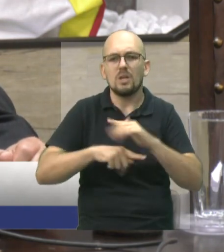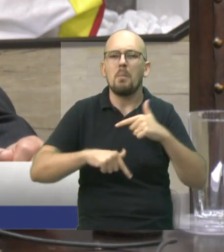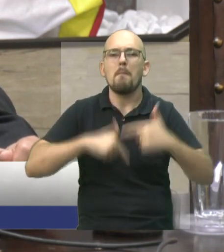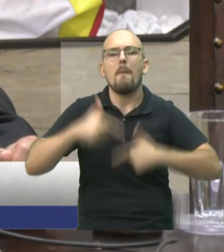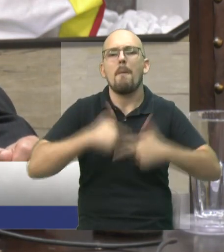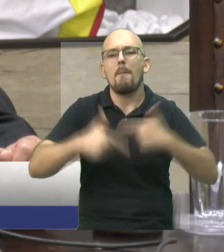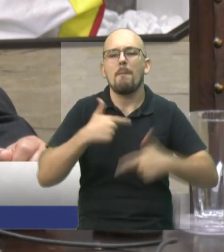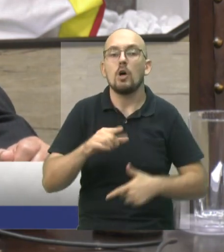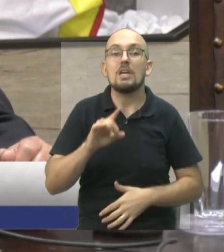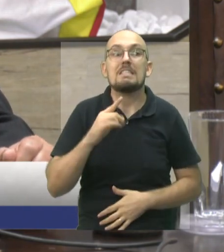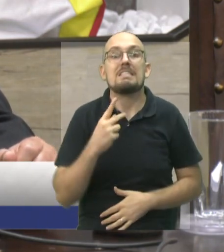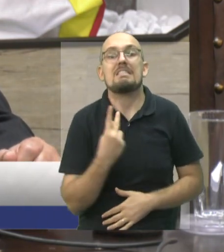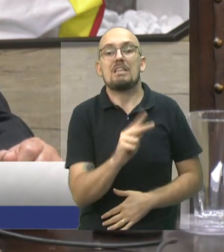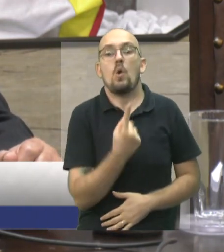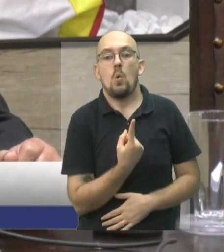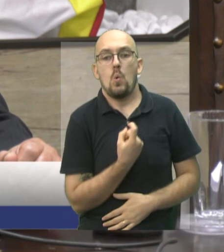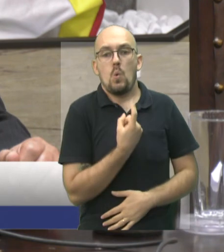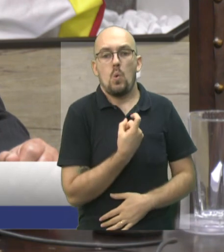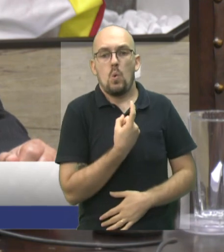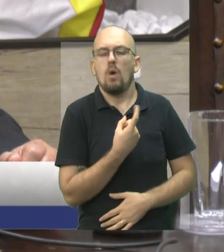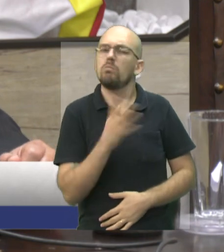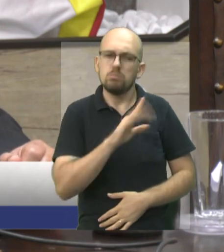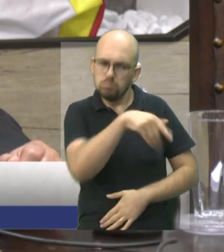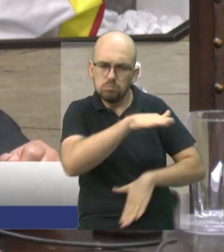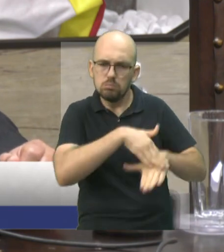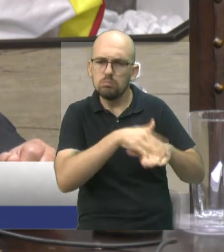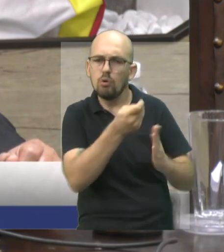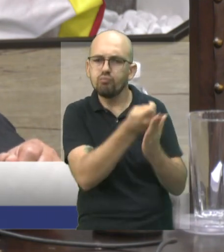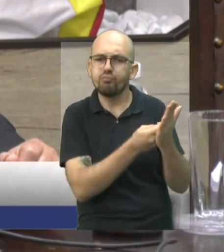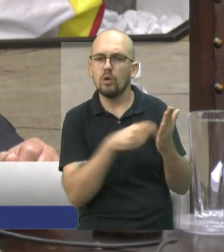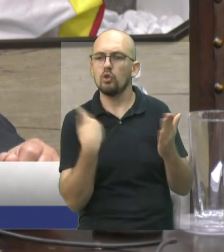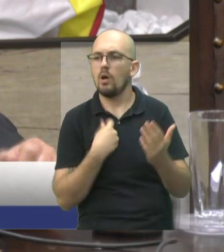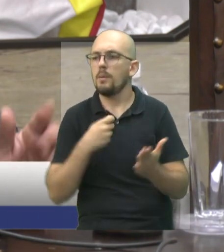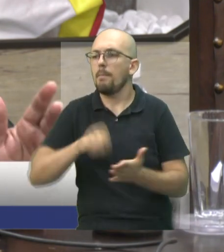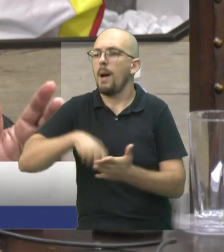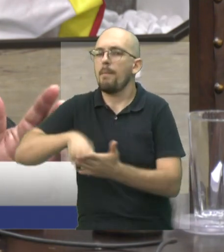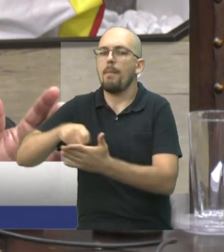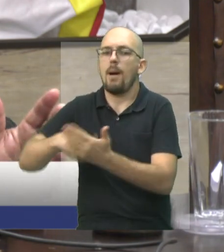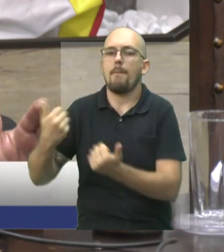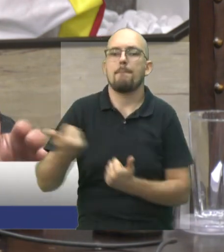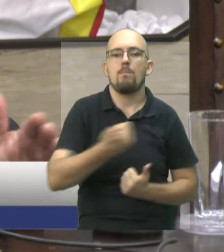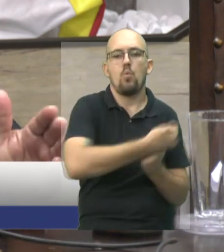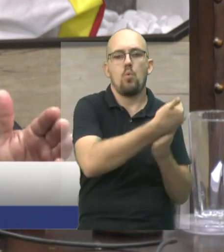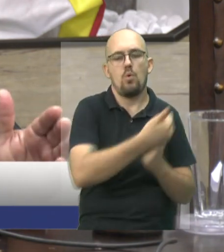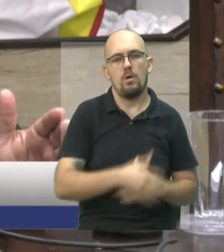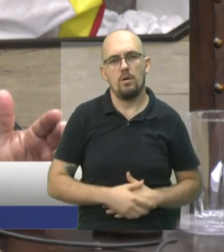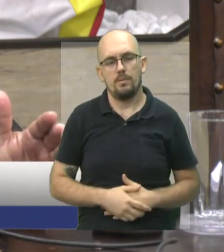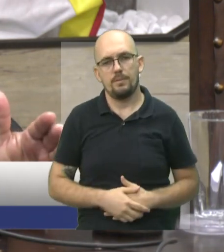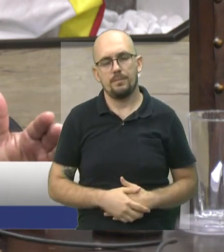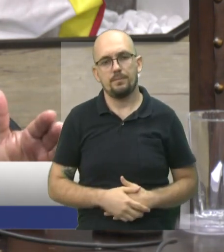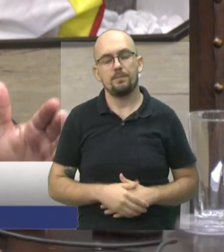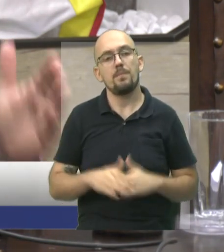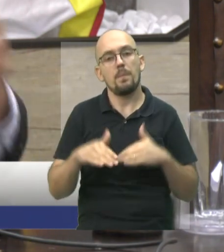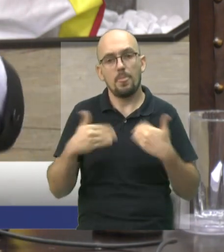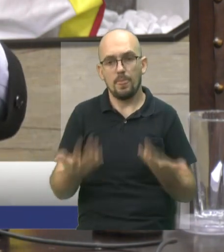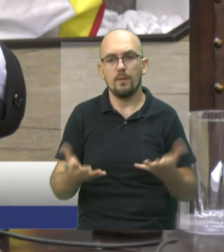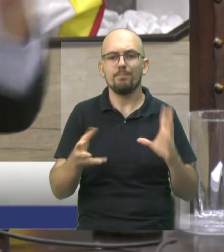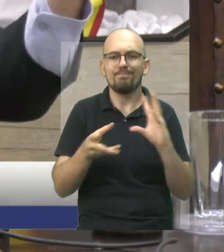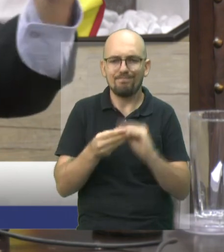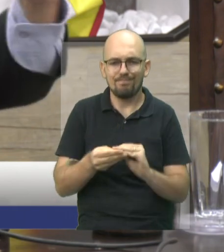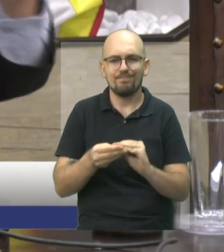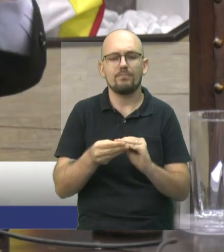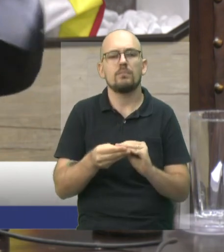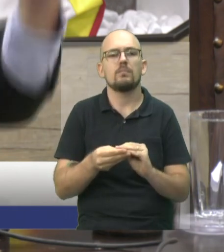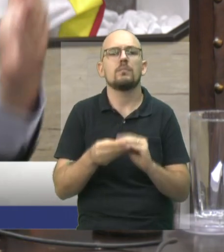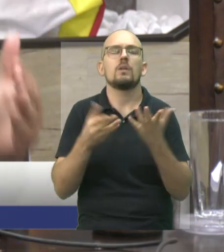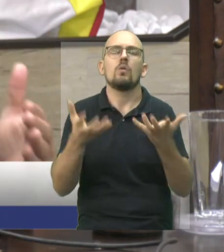ser só seu, mas que você seja o autor e que a gente consiga. Então, gente, Fica então